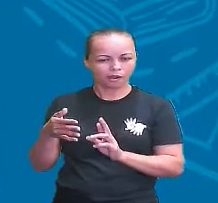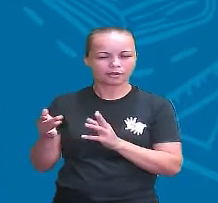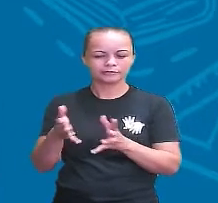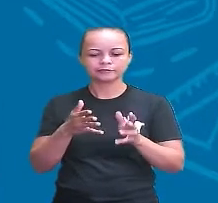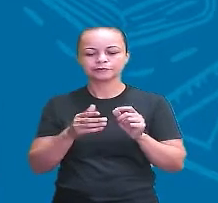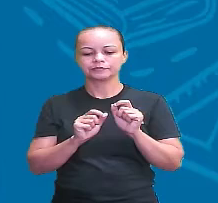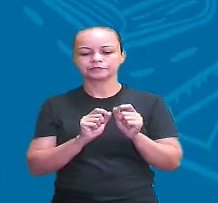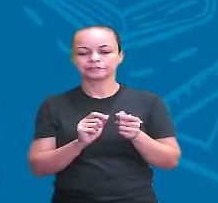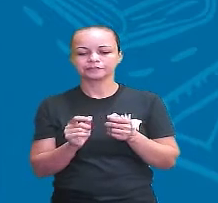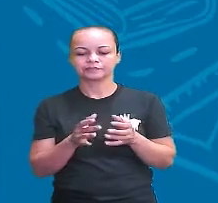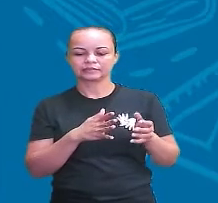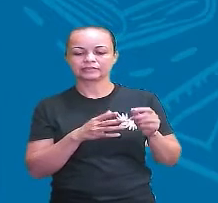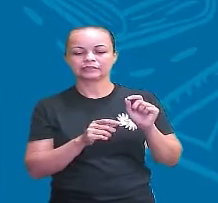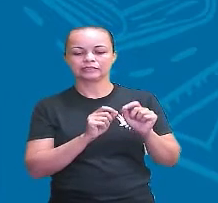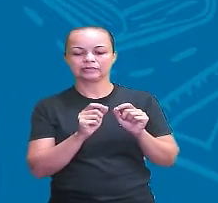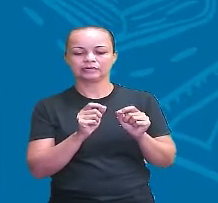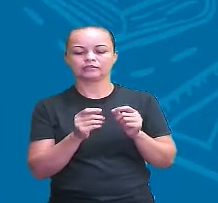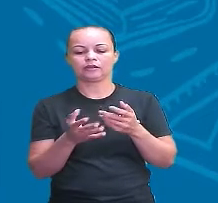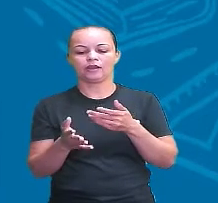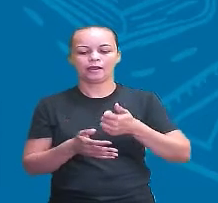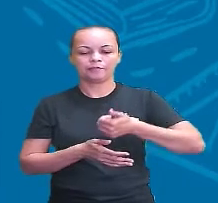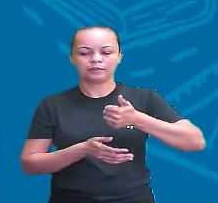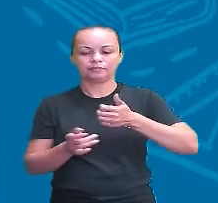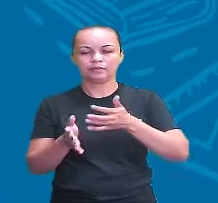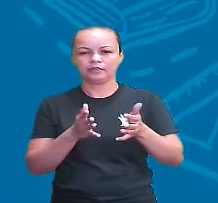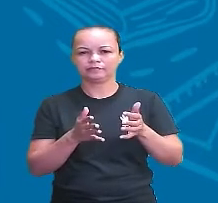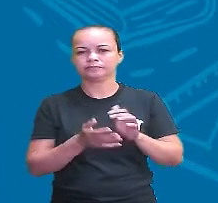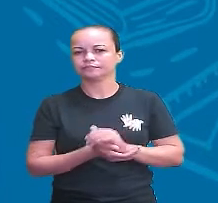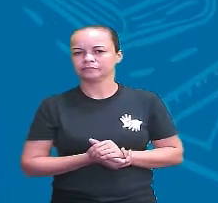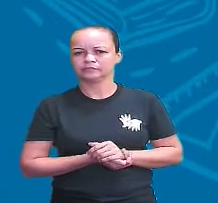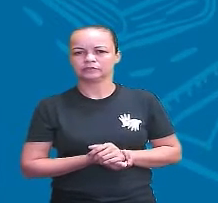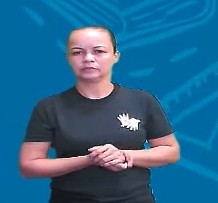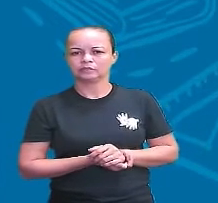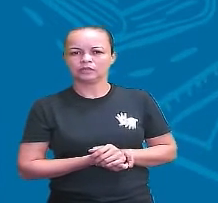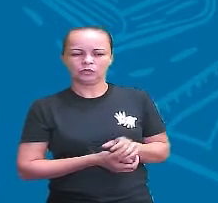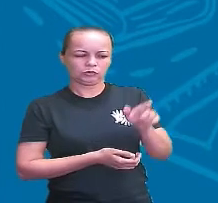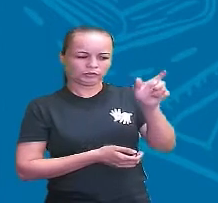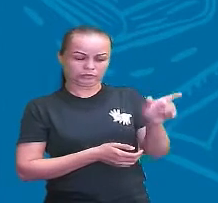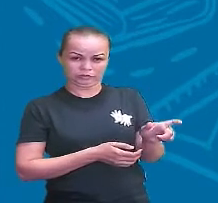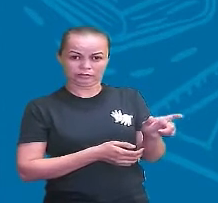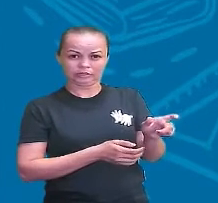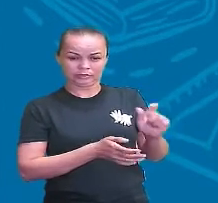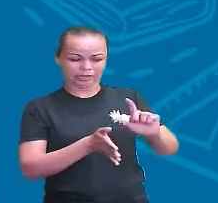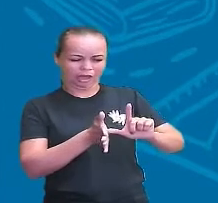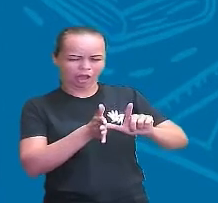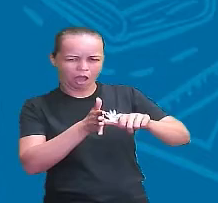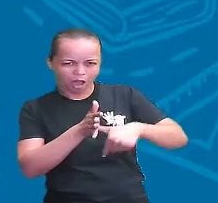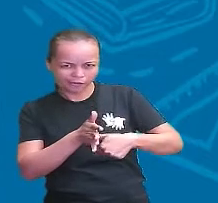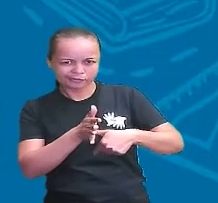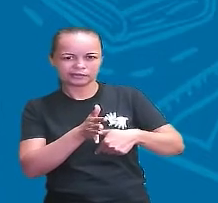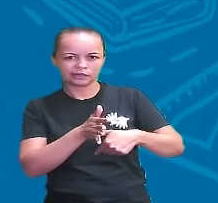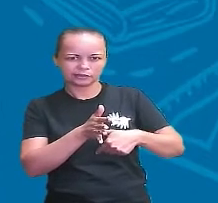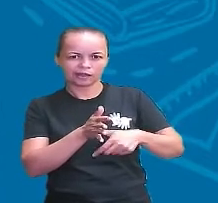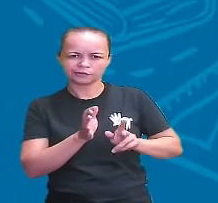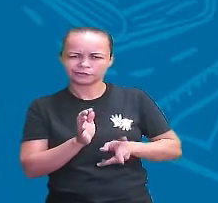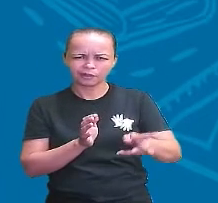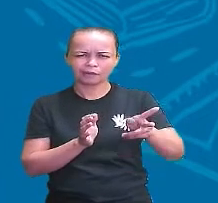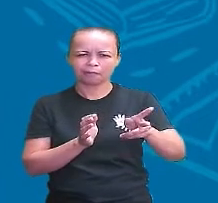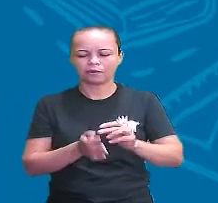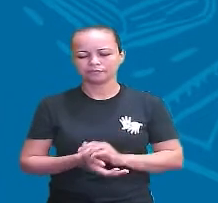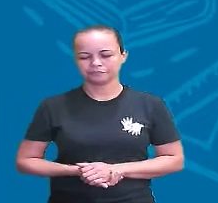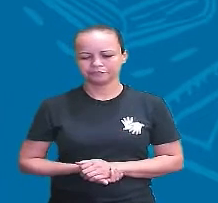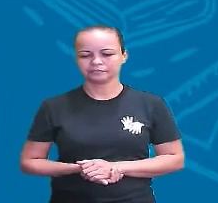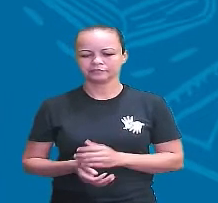assim, Andrew is always late. Ou seja, o fulano aí está sempre atrasado, tá? I'm sure he